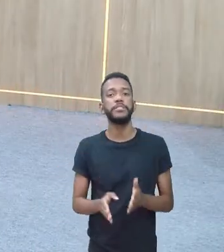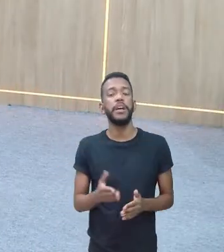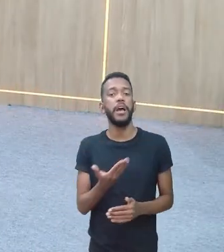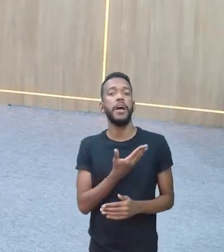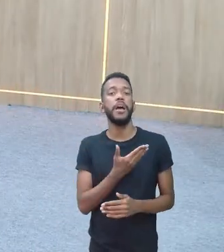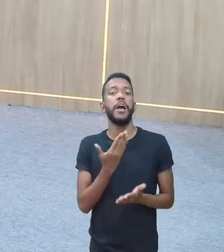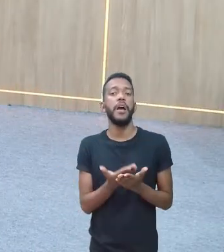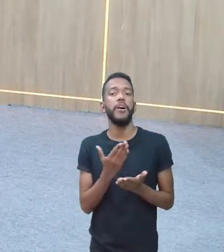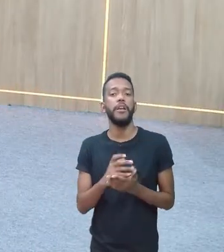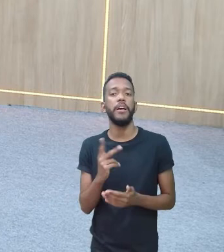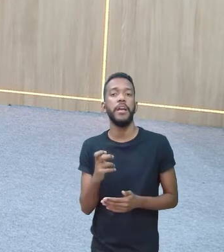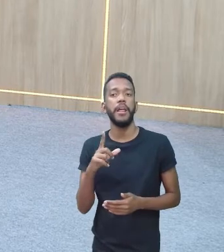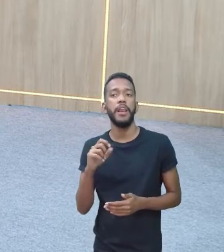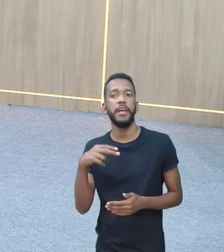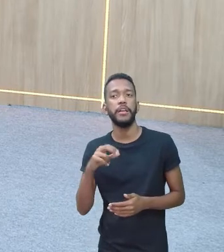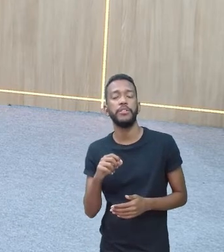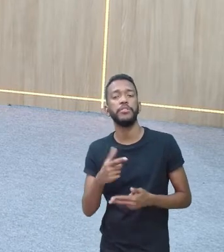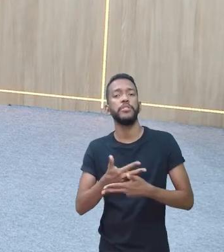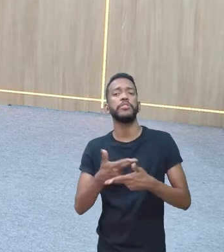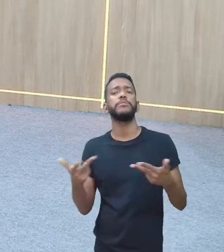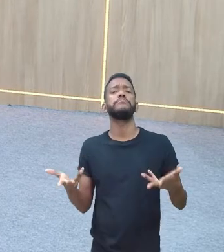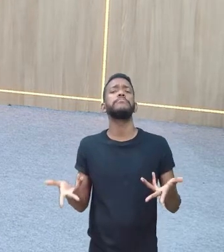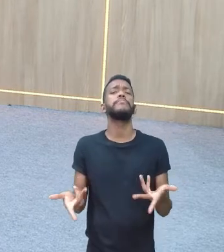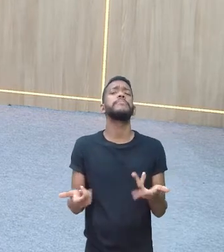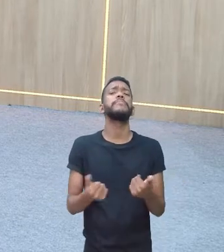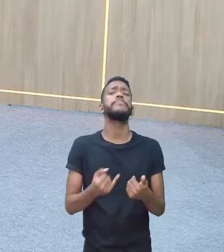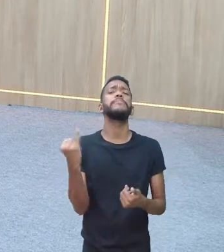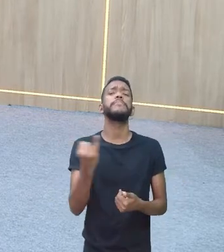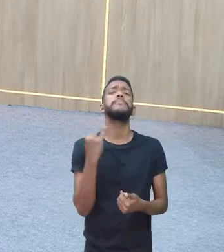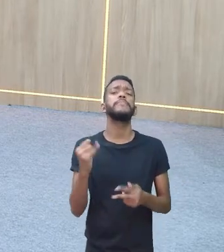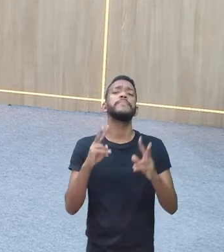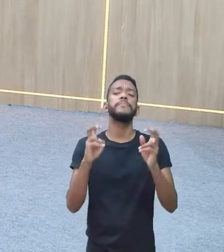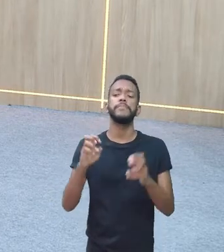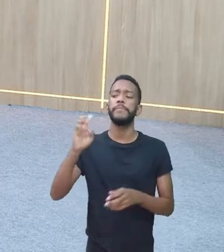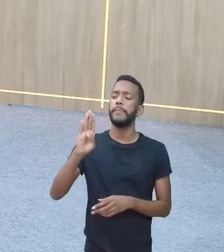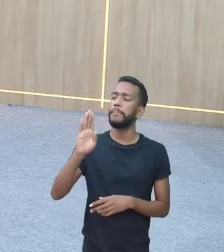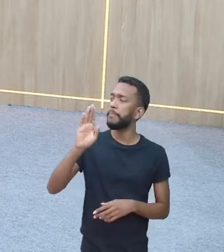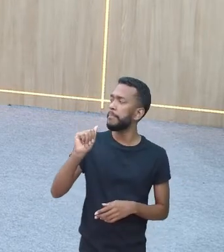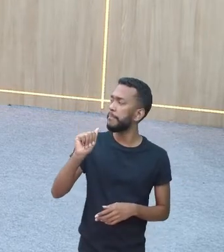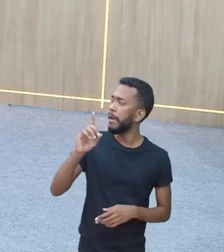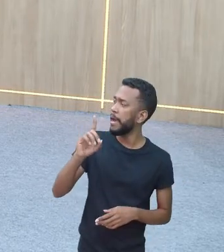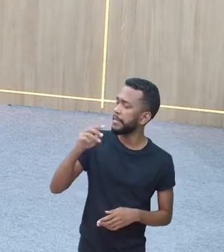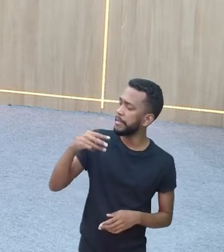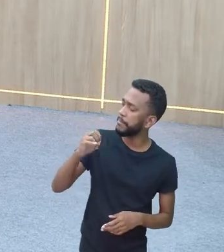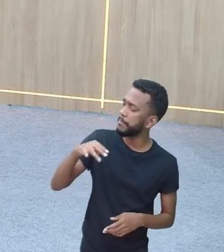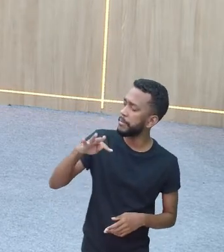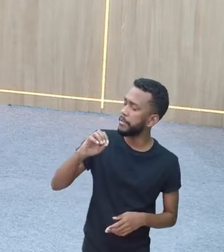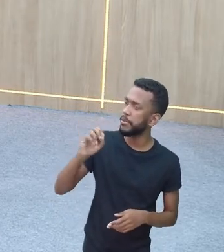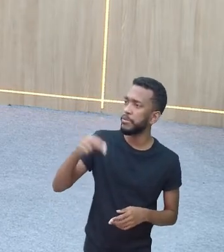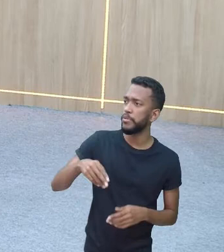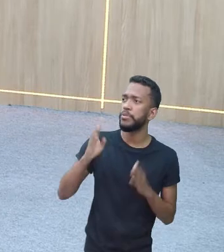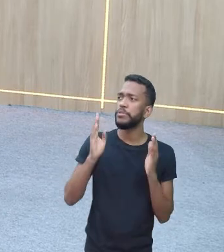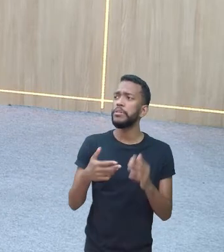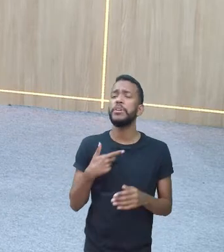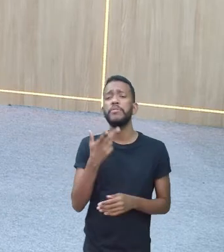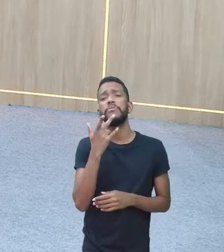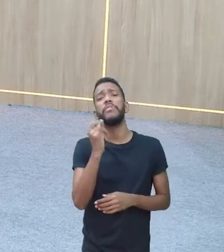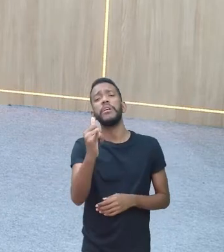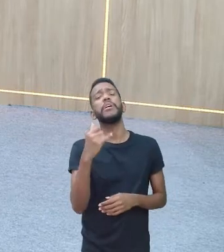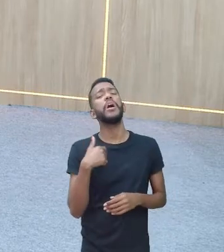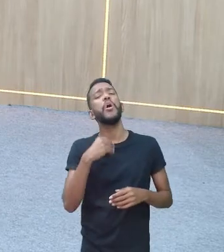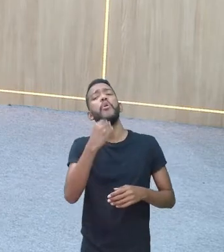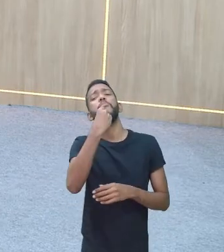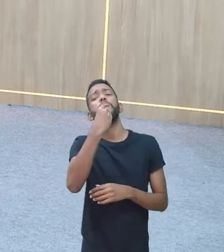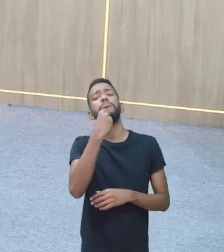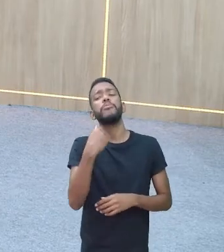Heleno trouxe aí questões extremamente importantes, que é a questão sobre o badminton, né? Dizer que, tipo, eu só tive a oportunidade de